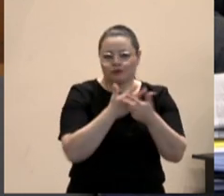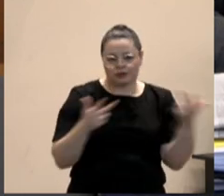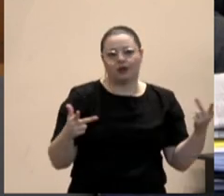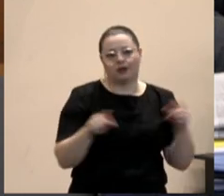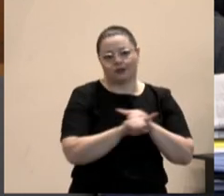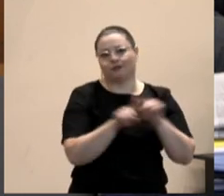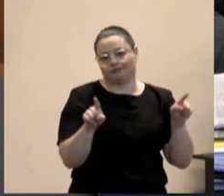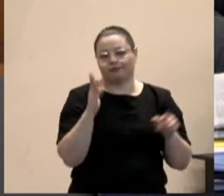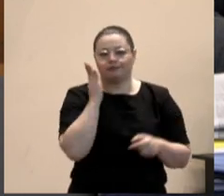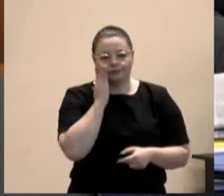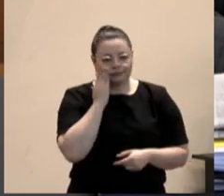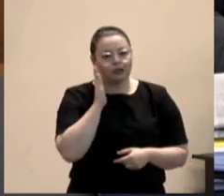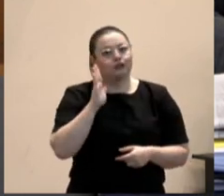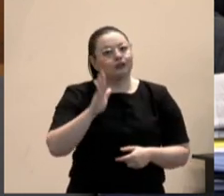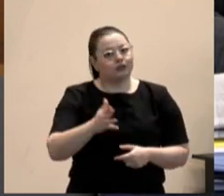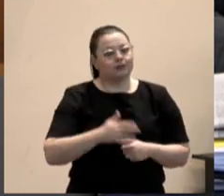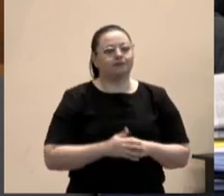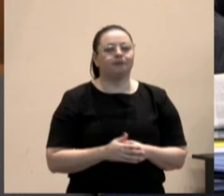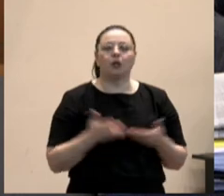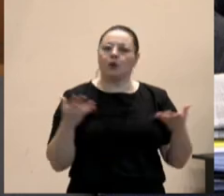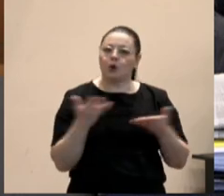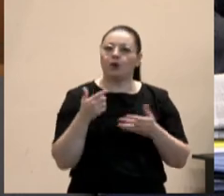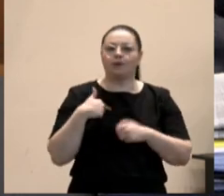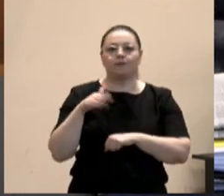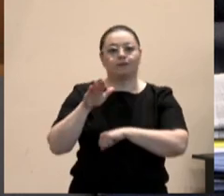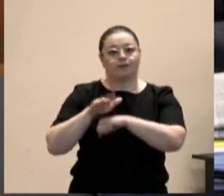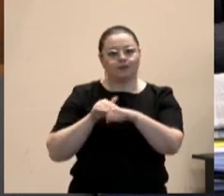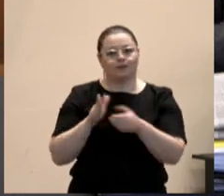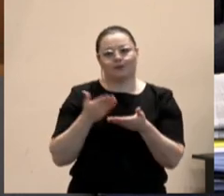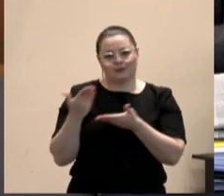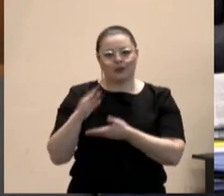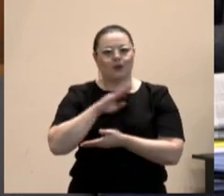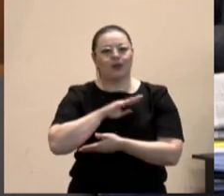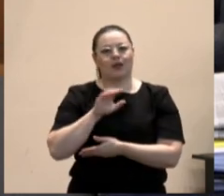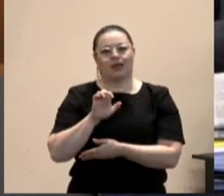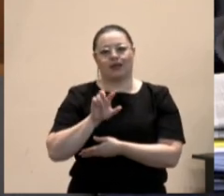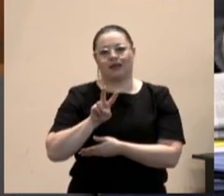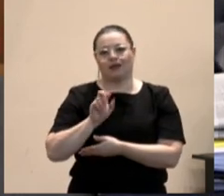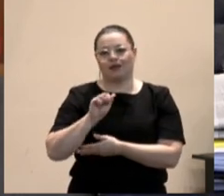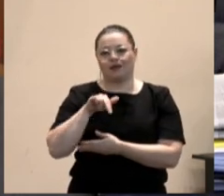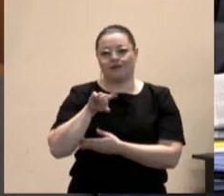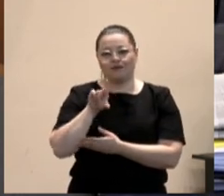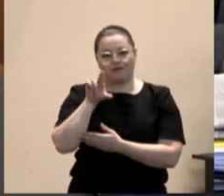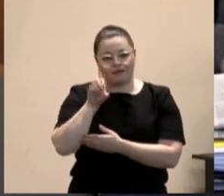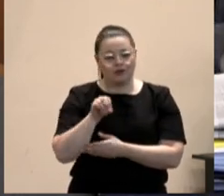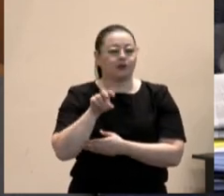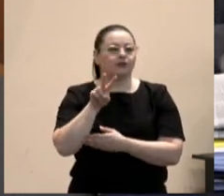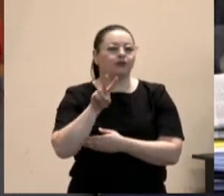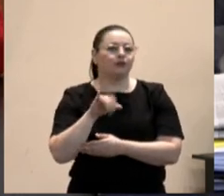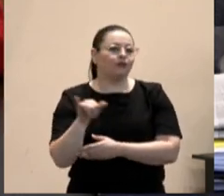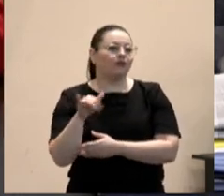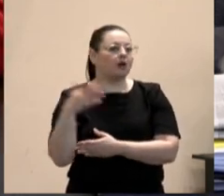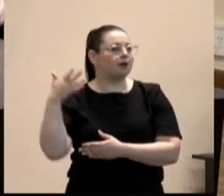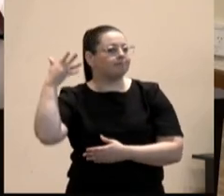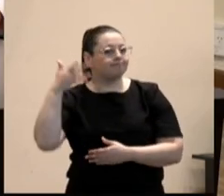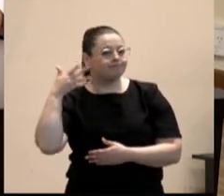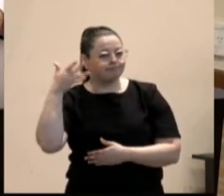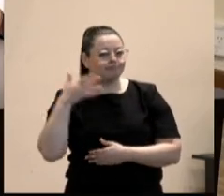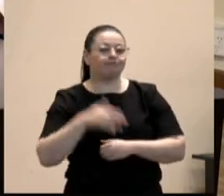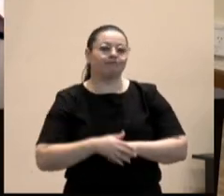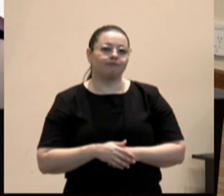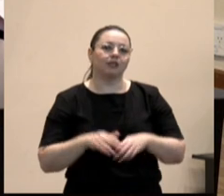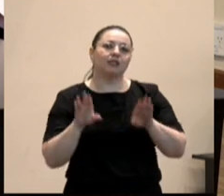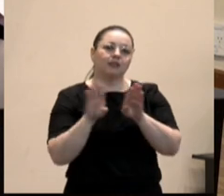passo imediatamente a palavra, né, ao colega aqui, Evandro, que vai fazer a sua explanação. Te aviso